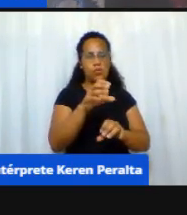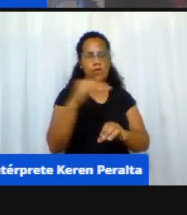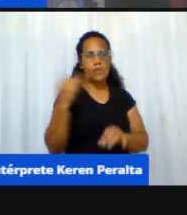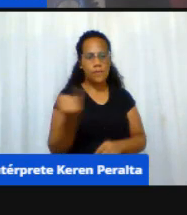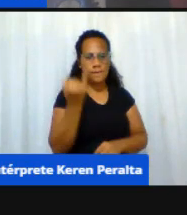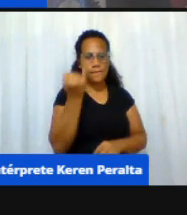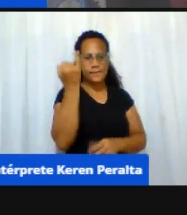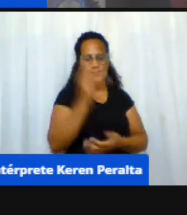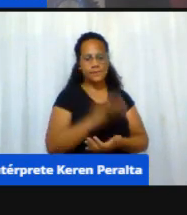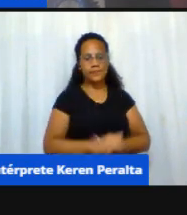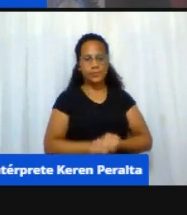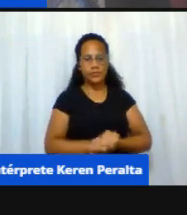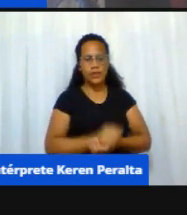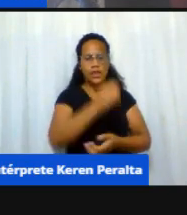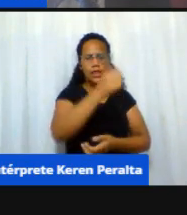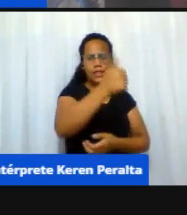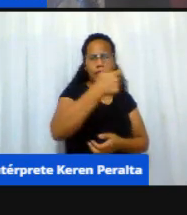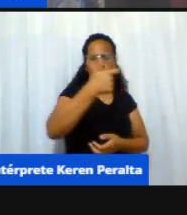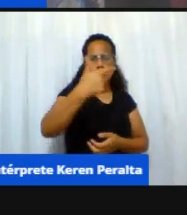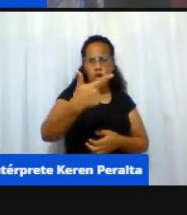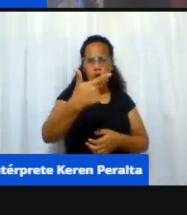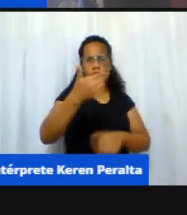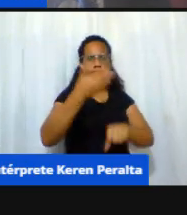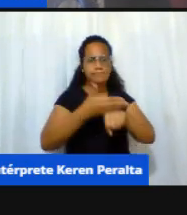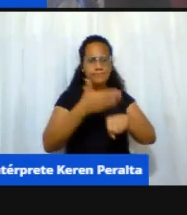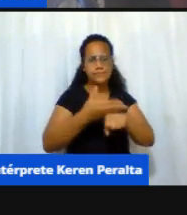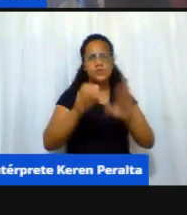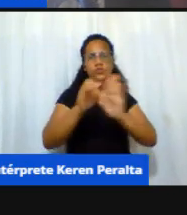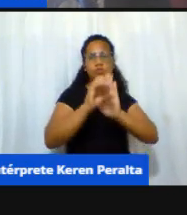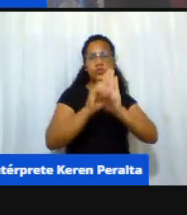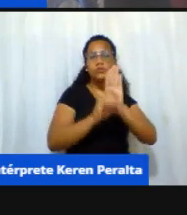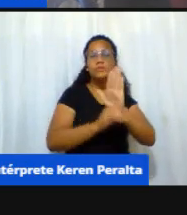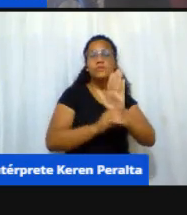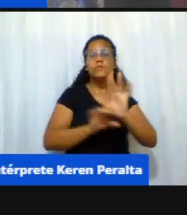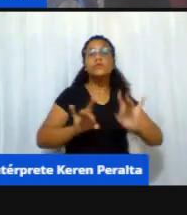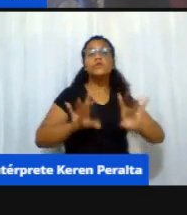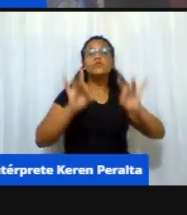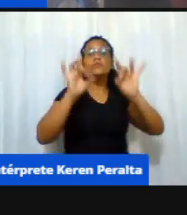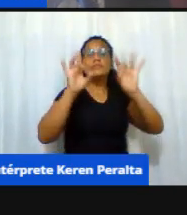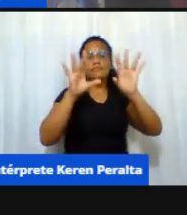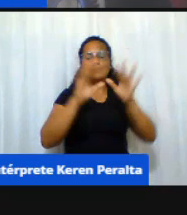exclusivas, ou seja, o que necessariamente devem ser ministradas nesse ano em questão.